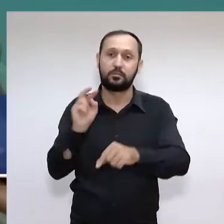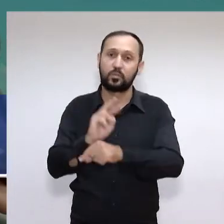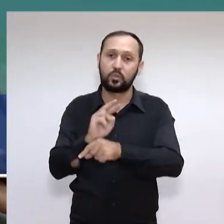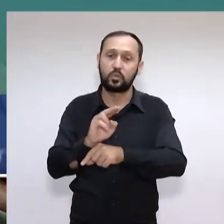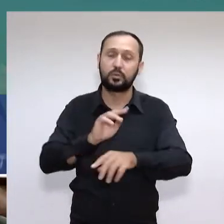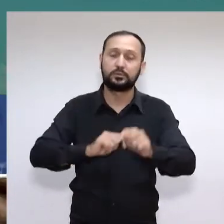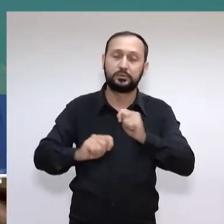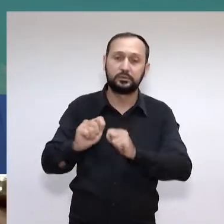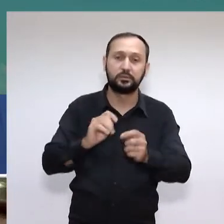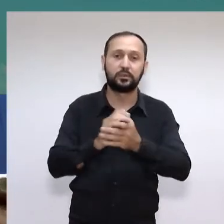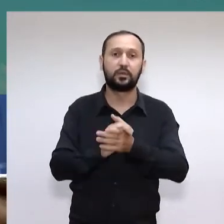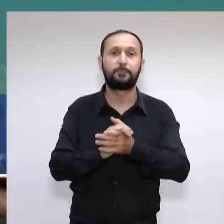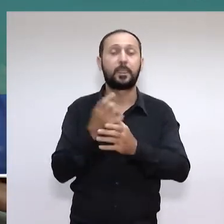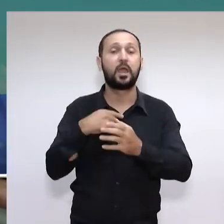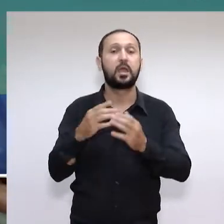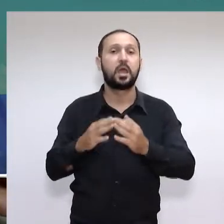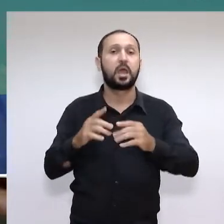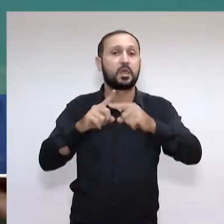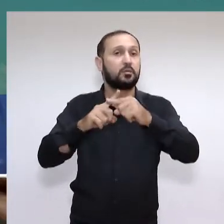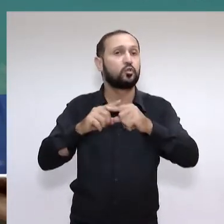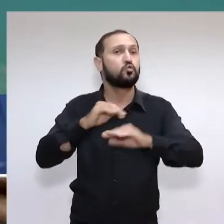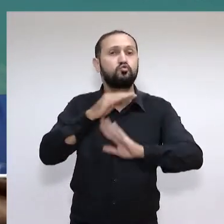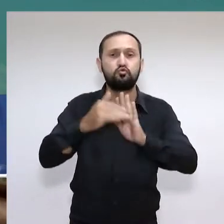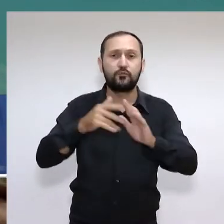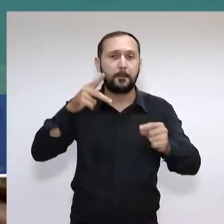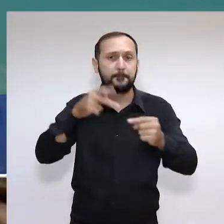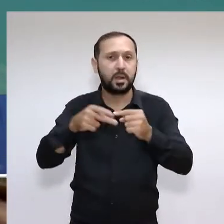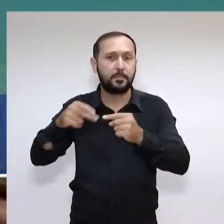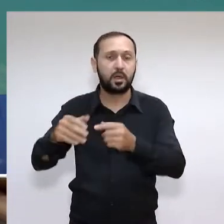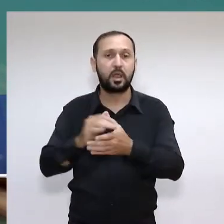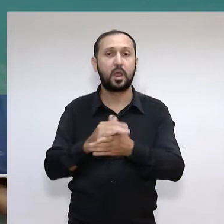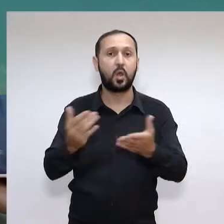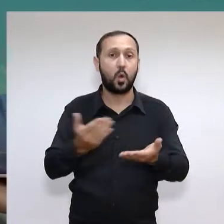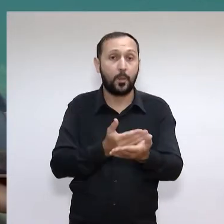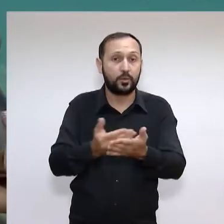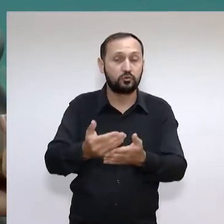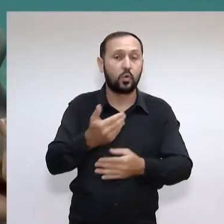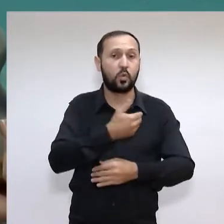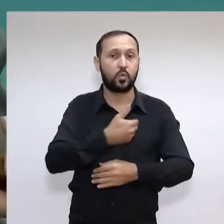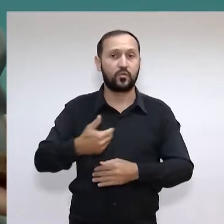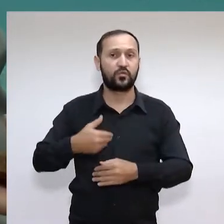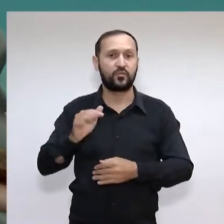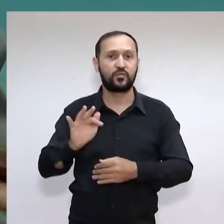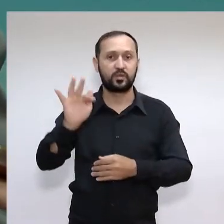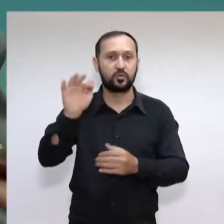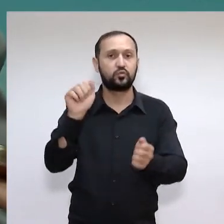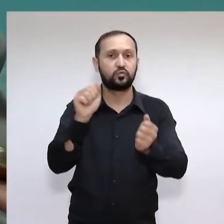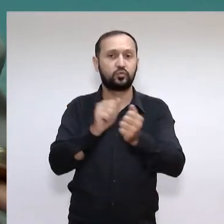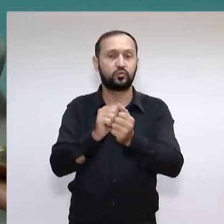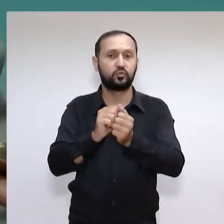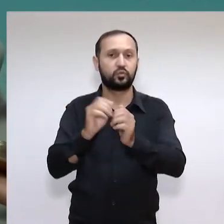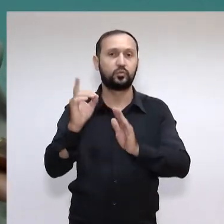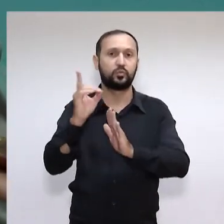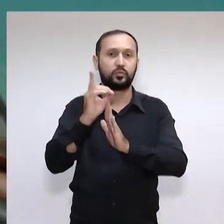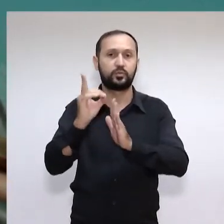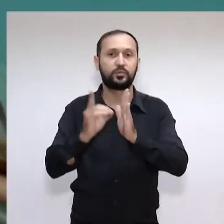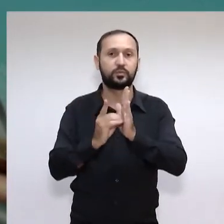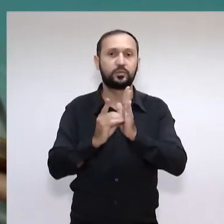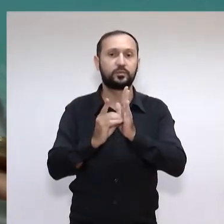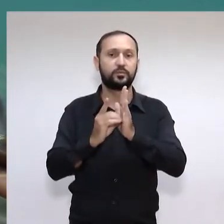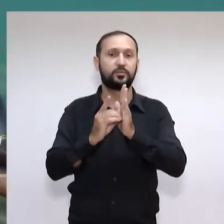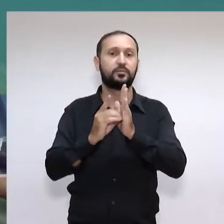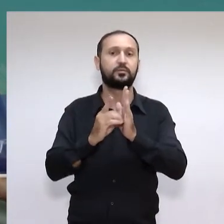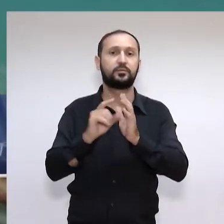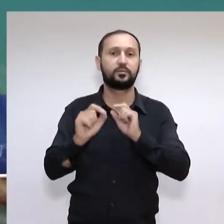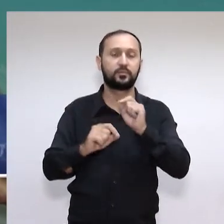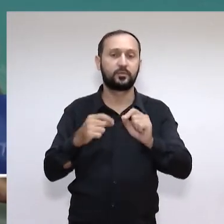os trabalhos religiosos foram suspensos, não podia ter aglomeração de pessoas e foram suspensos. Porém, o governo federal, junto com todo o decreto